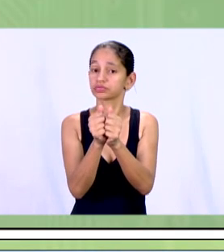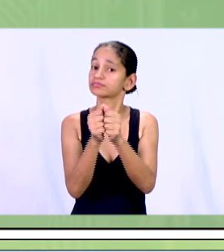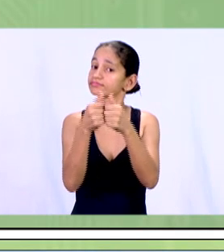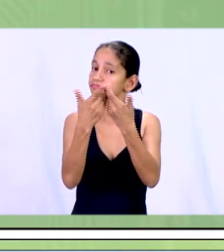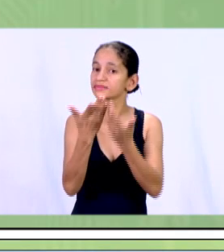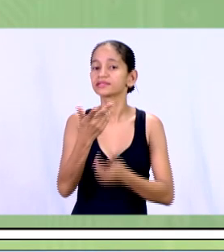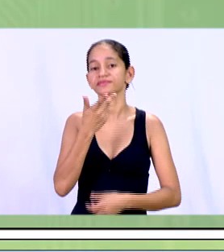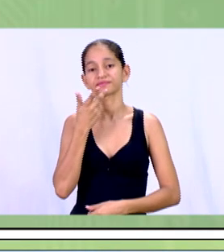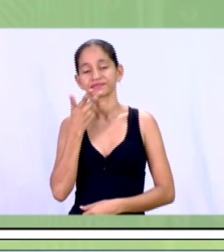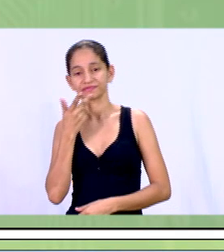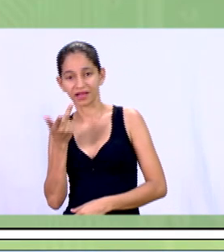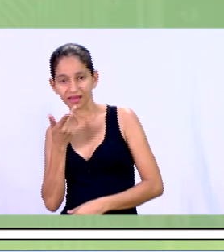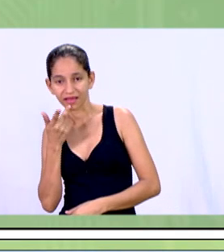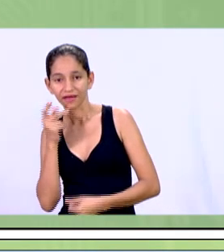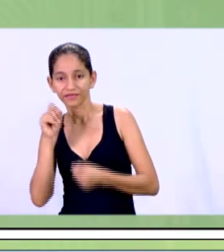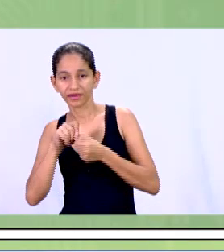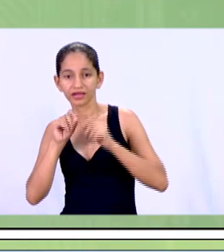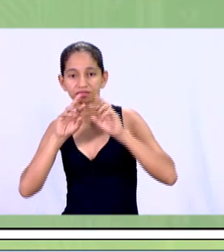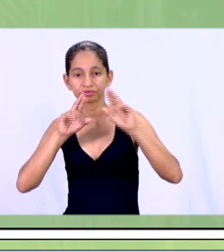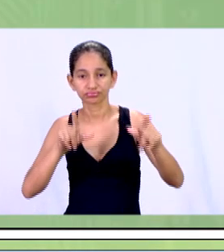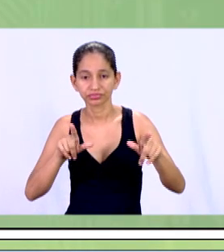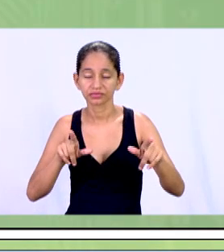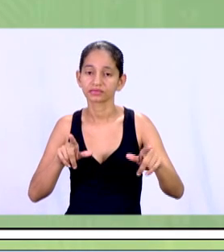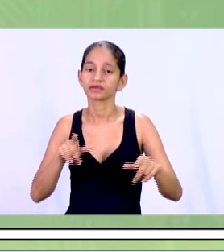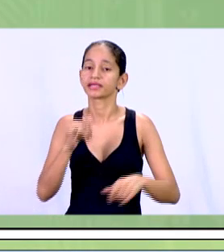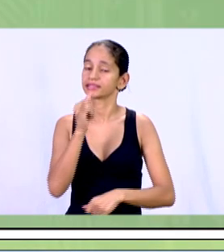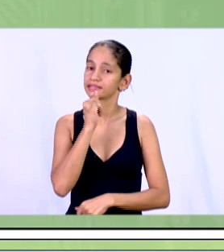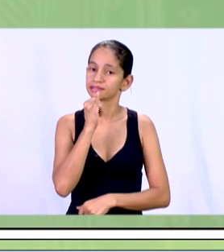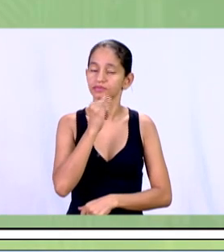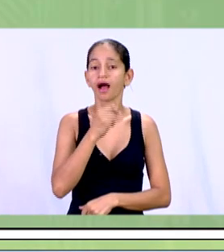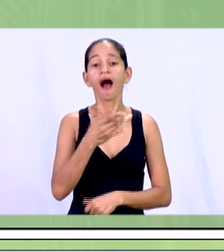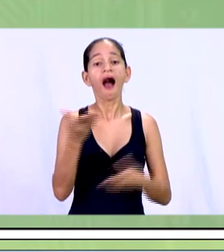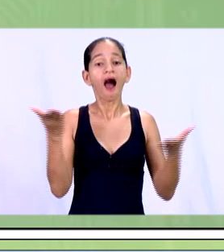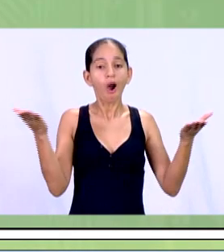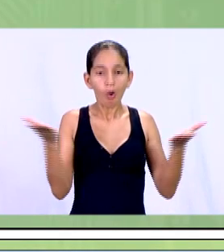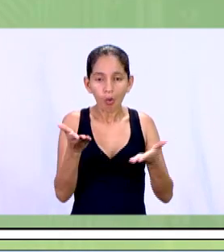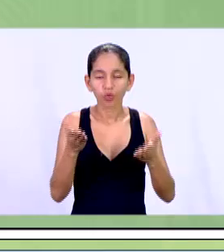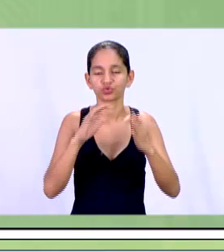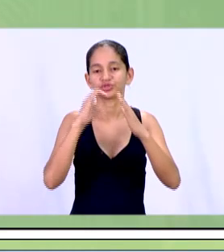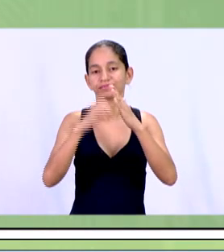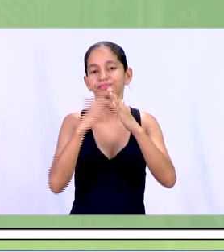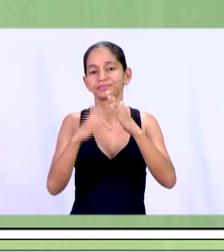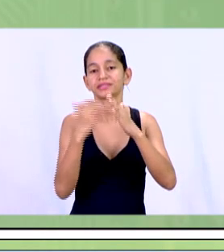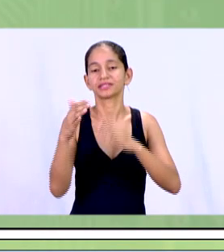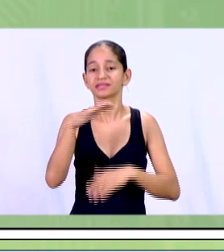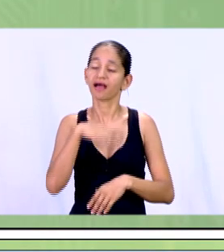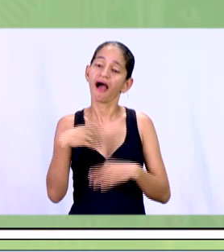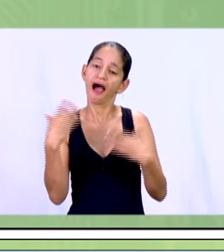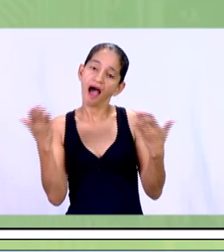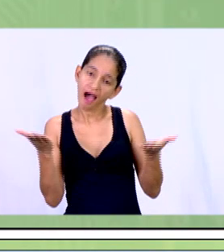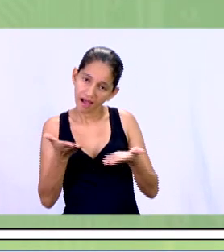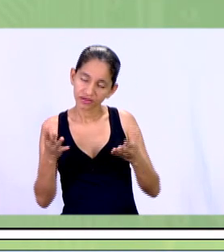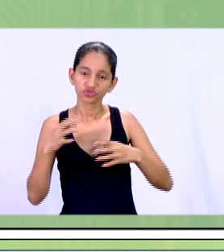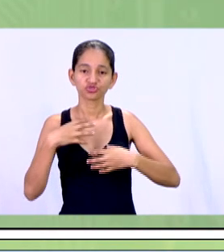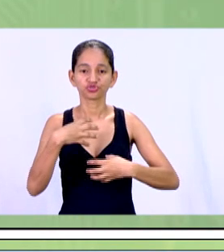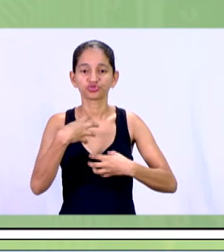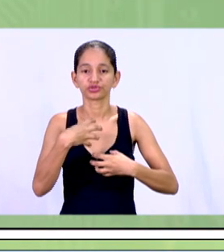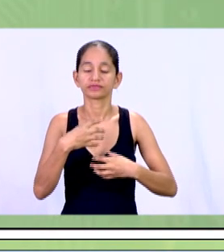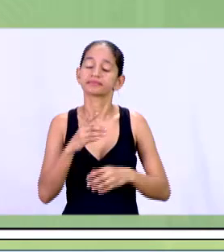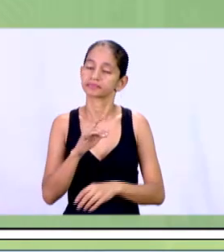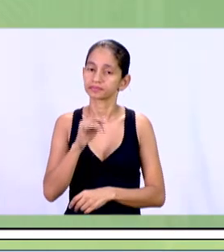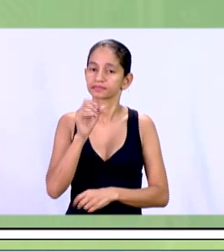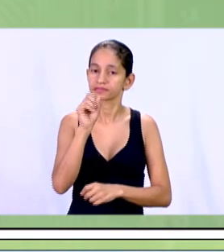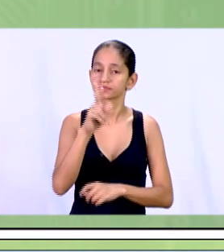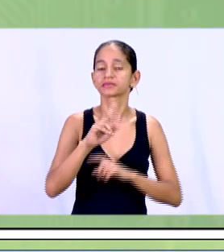dizer uma coisa e fazer outra, né? Às vezes a gente ouve, aqui nessa empresa é assim, né? A pessoa